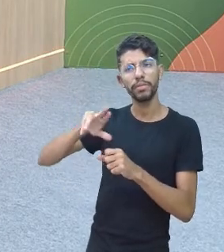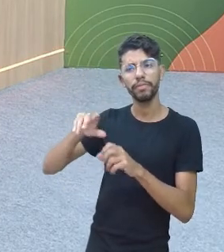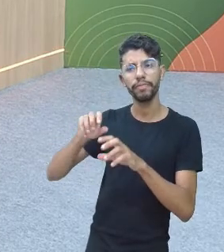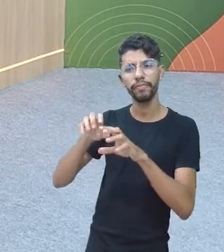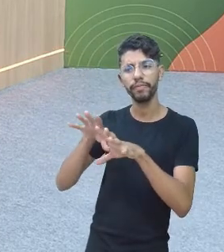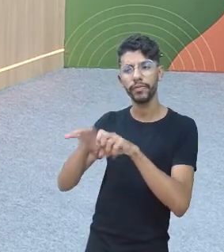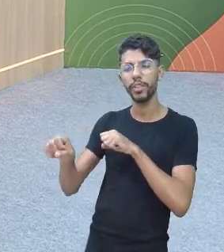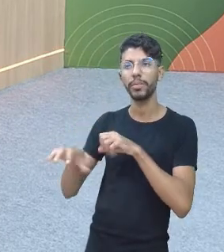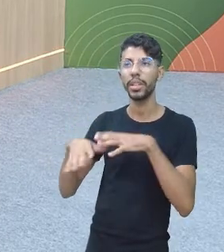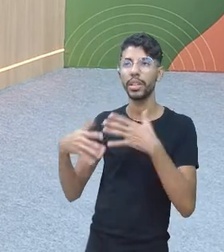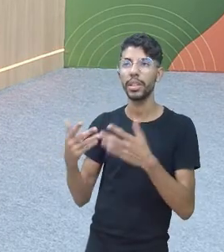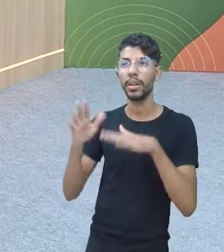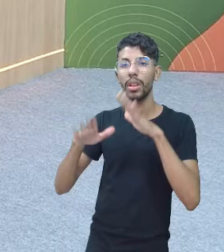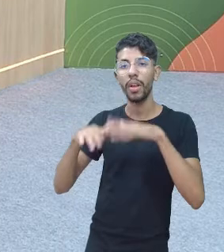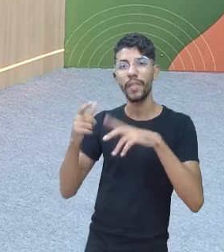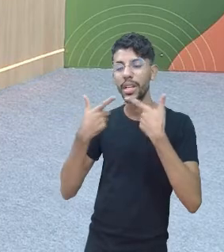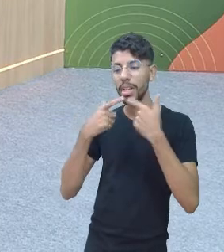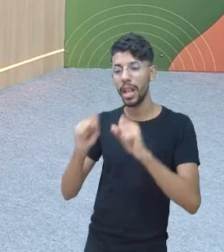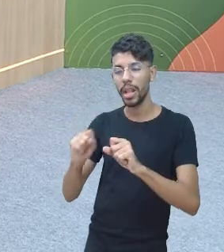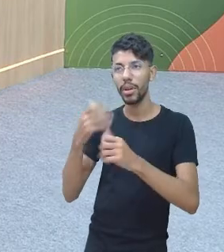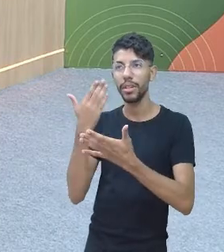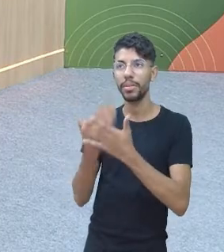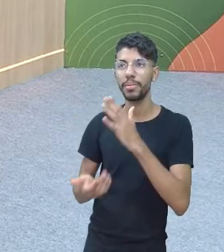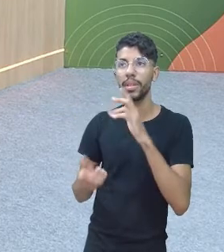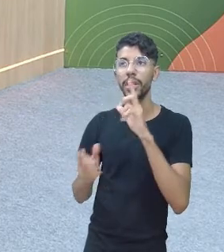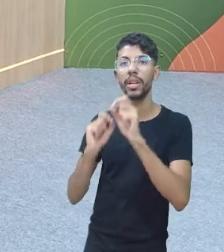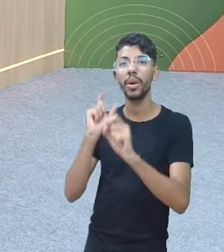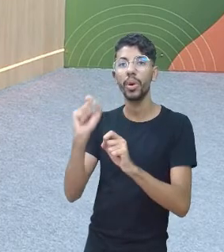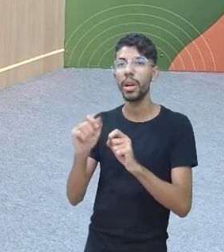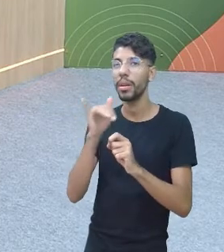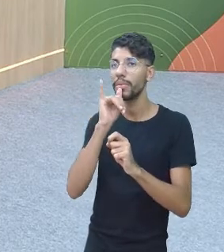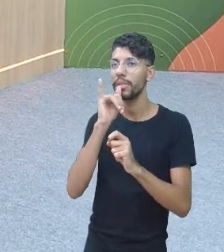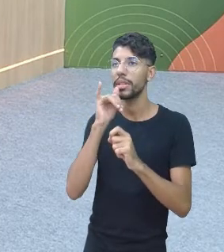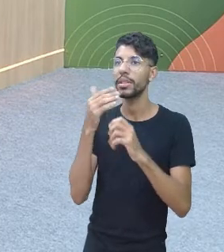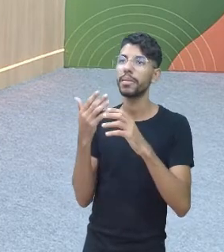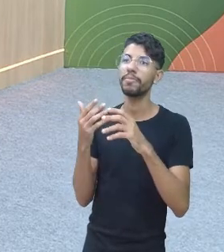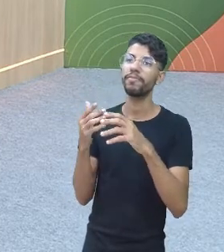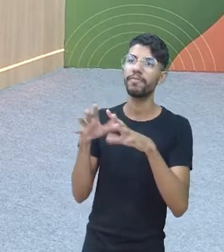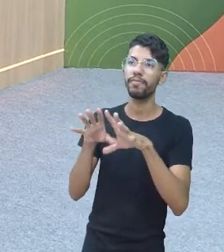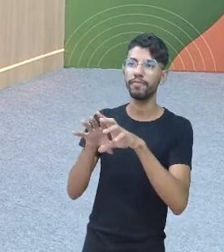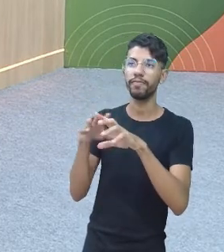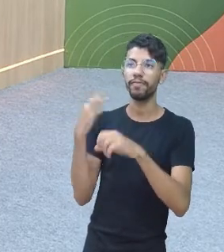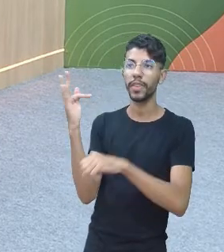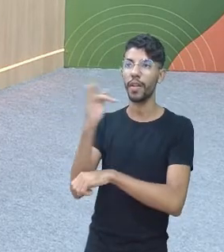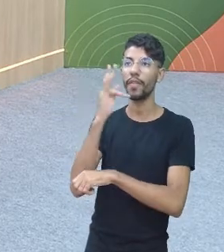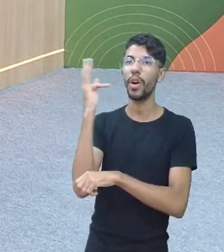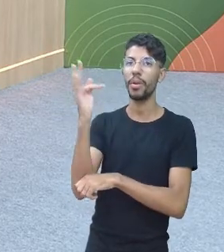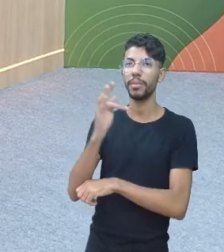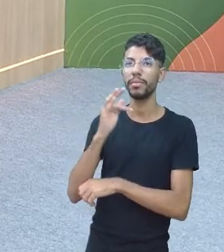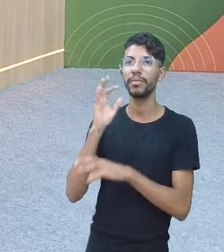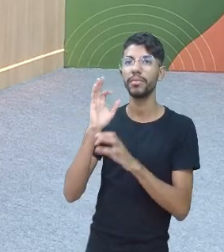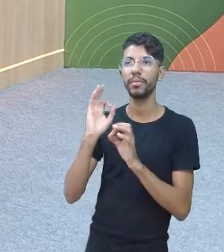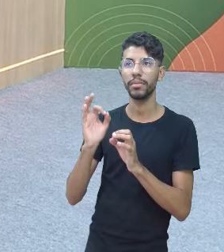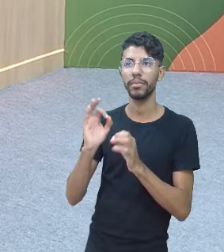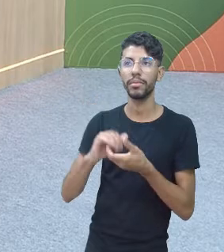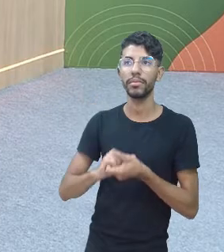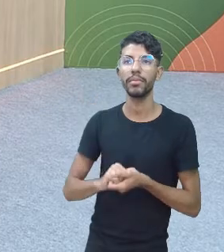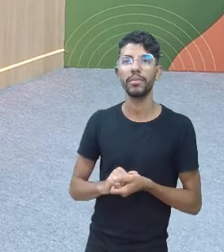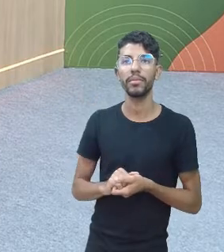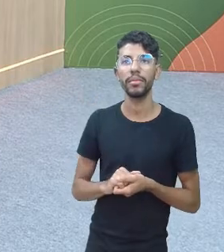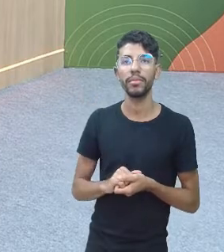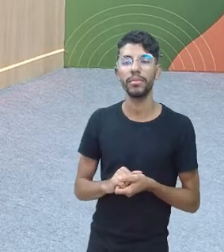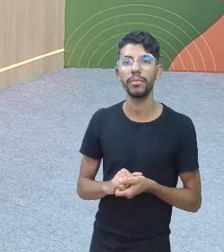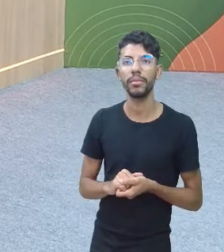talvez a linguagem aí sofra com a perca dessa formalidade, né? Com a perda dessa